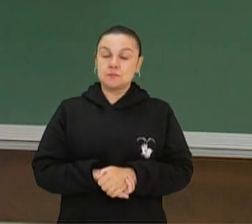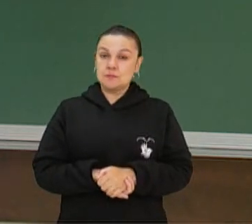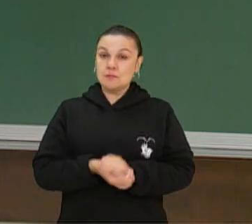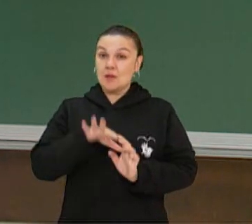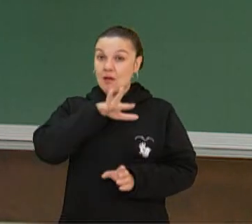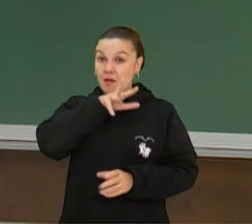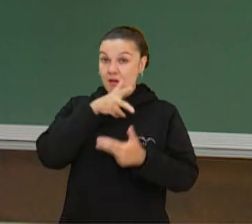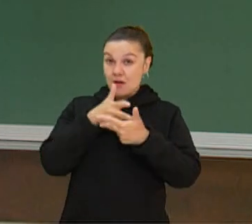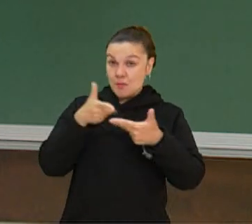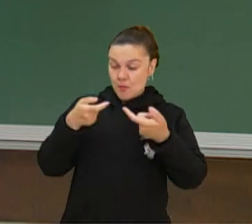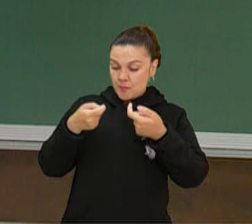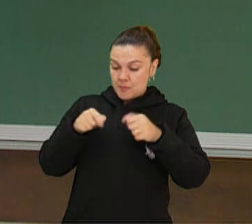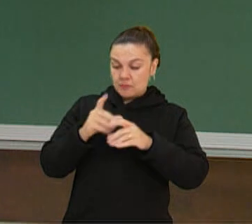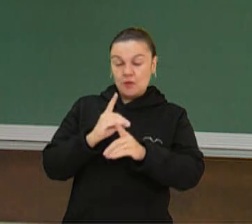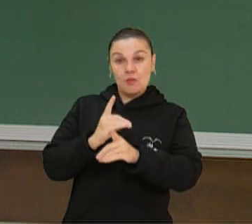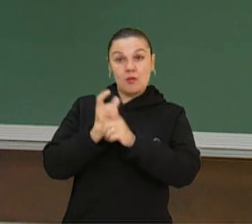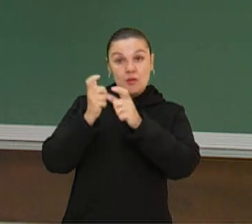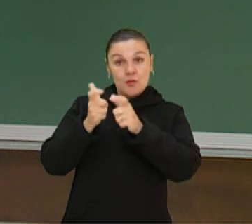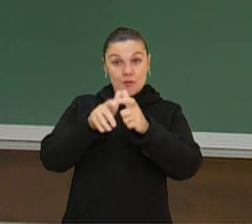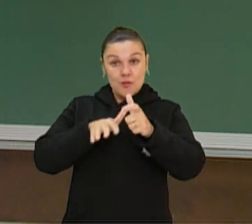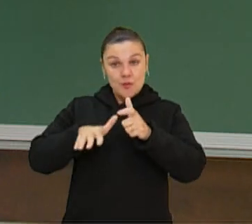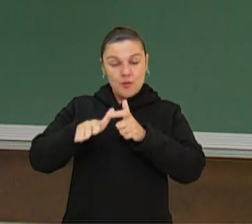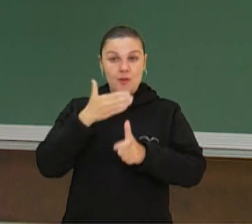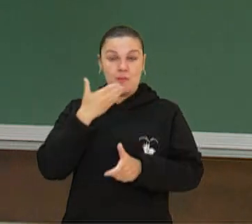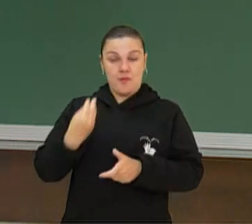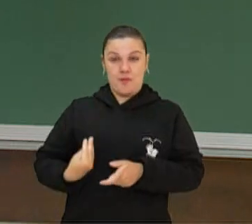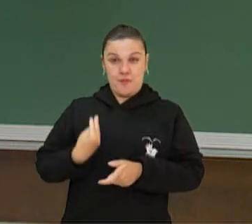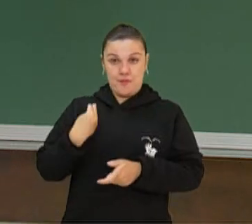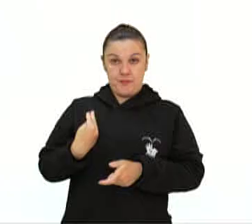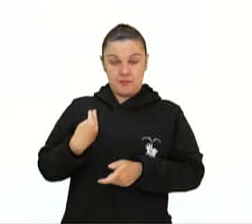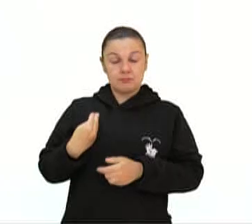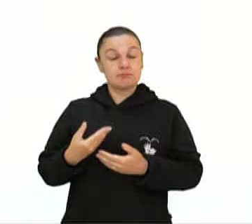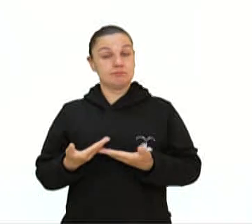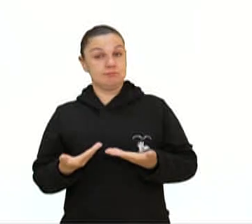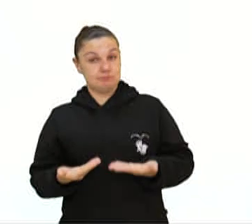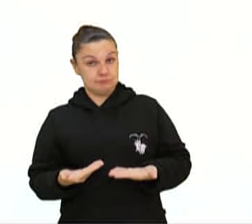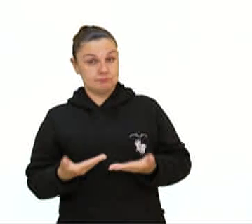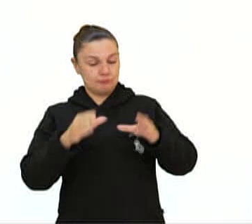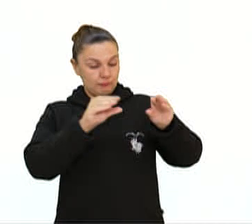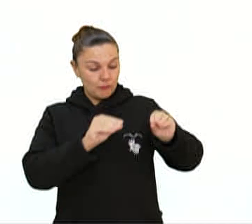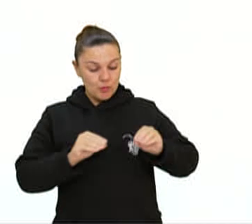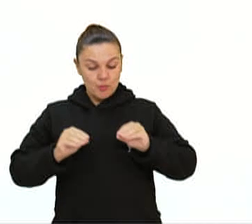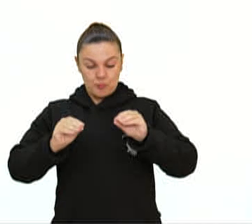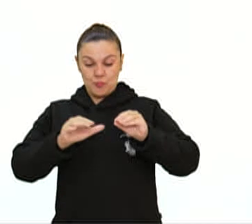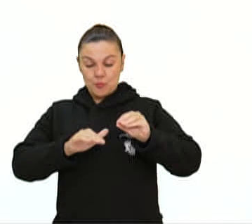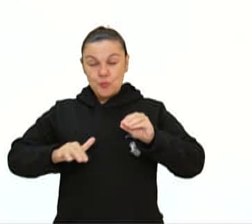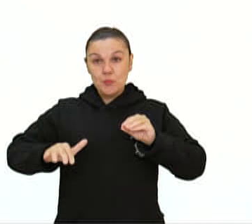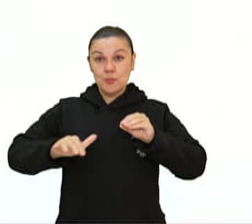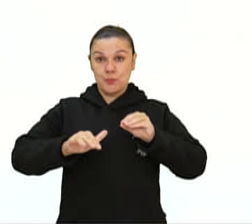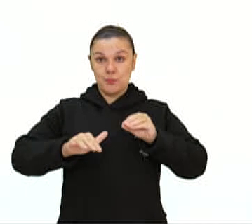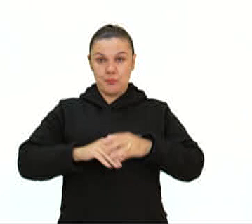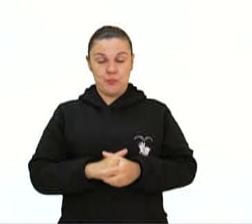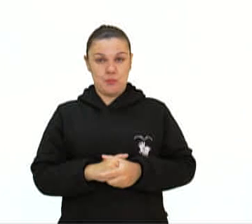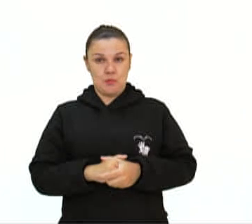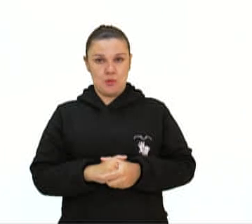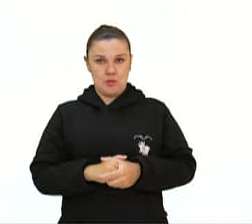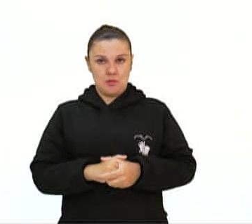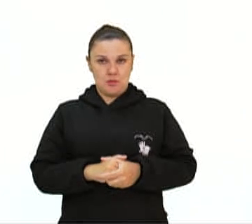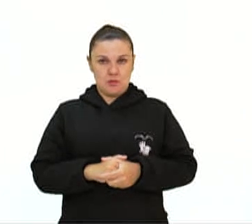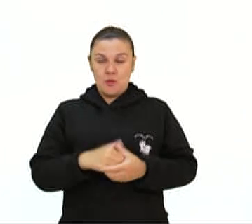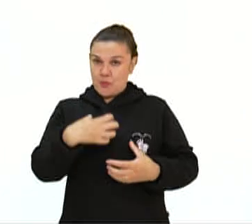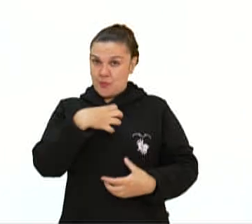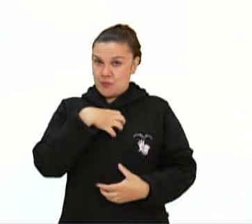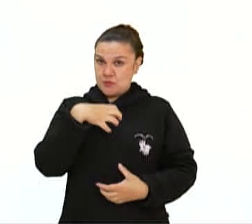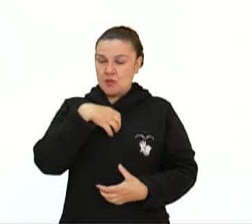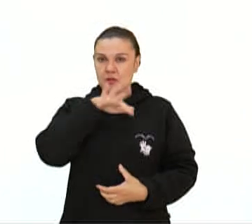Um animal precisa encontrar um local para ter melhores condições de vida. Para isso, desloque-se pelo ambiente. O modo como o animal se desloca no